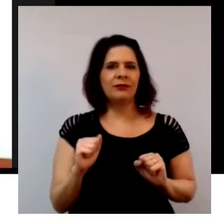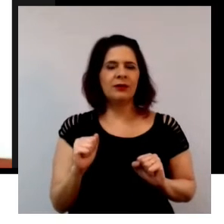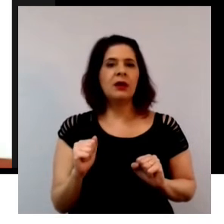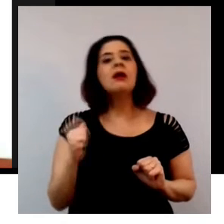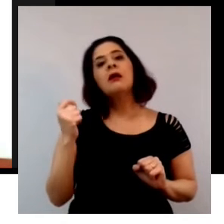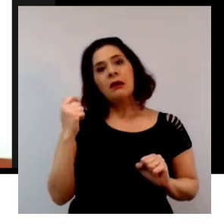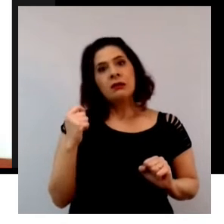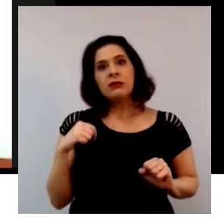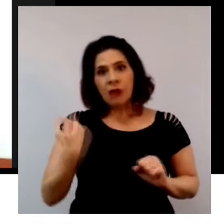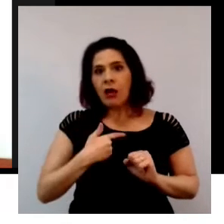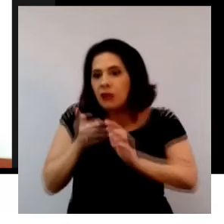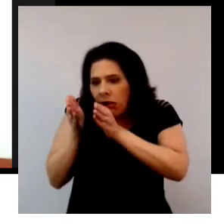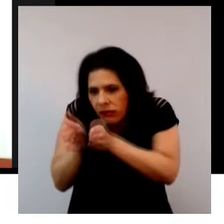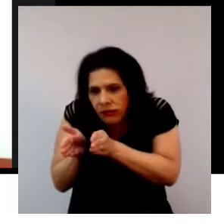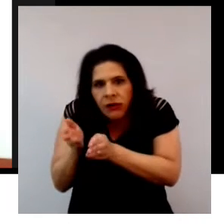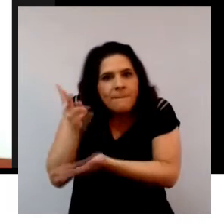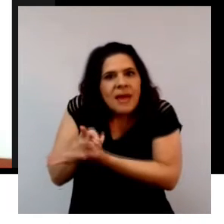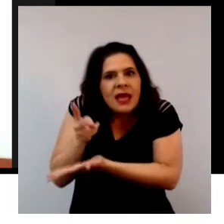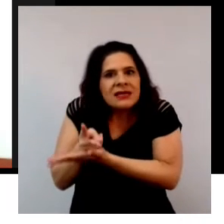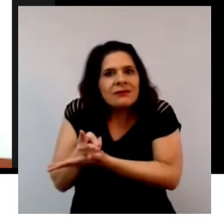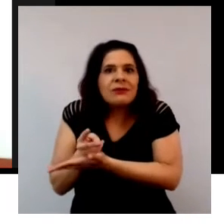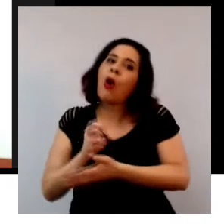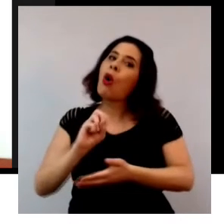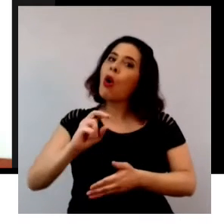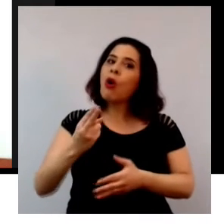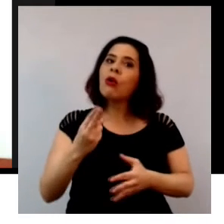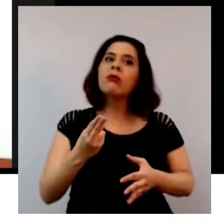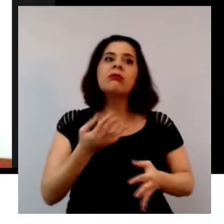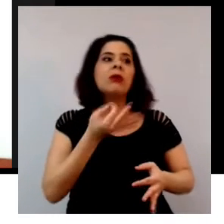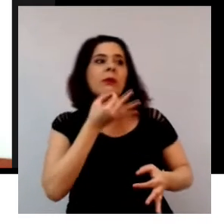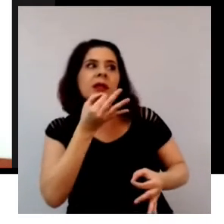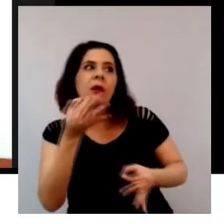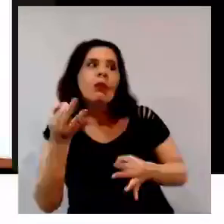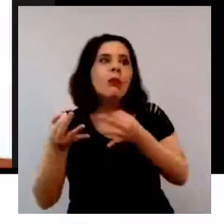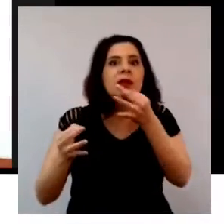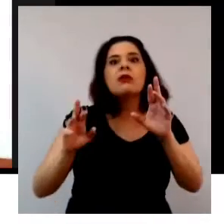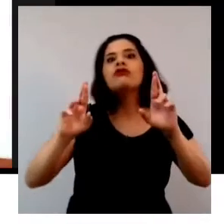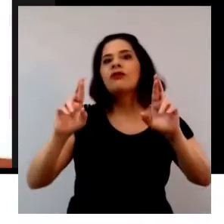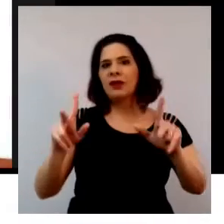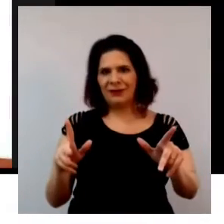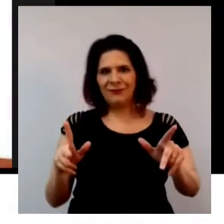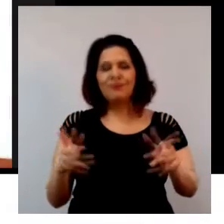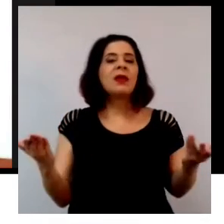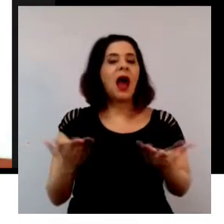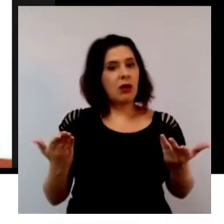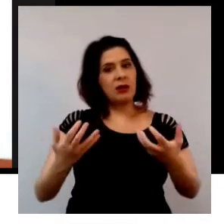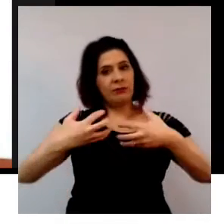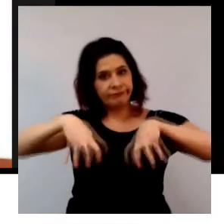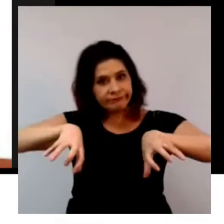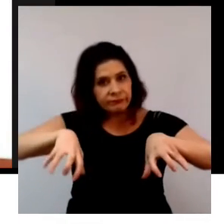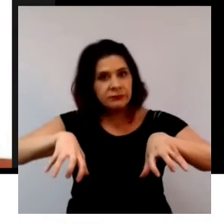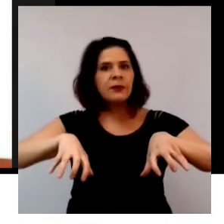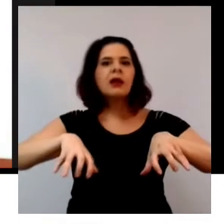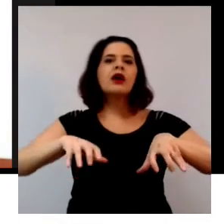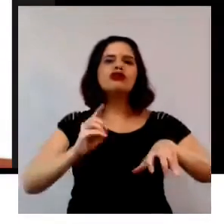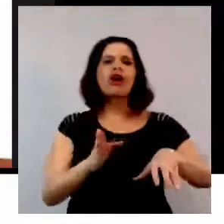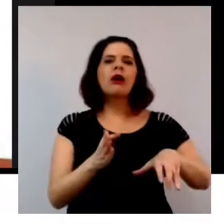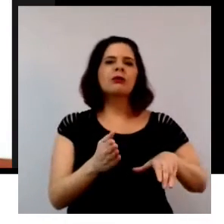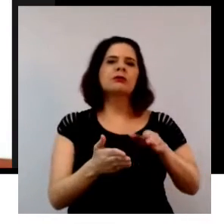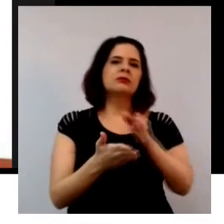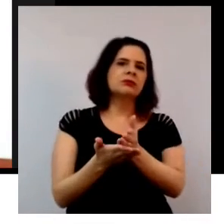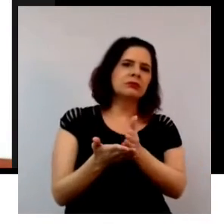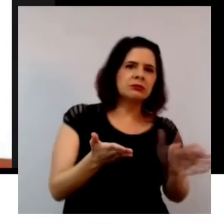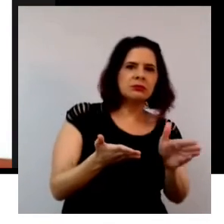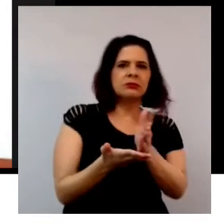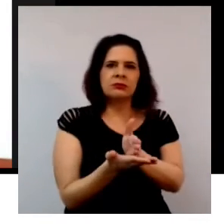também virou, a gente no Brasil está padecendo de um dois-ladismos, que também, ele não contribui para desfazer essa polarização, ele